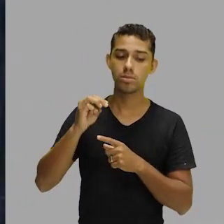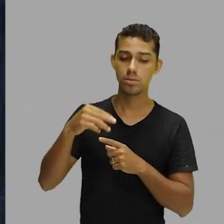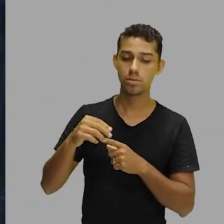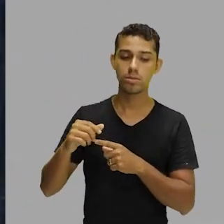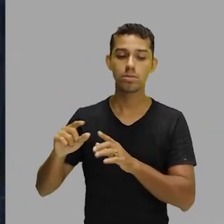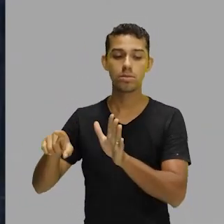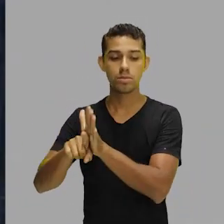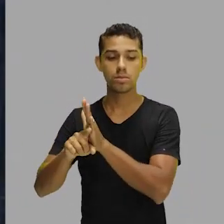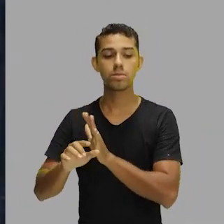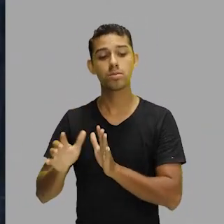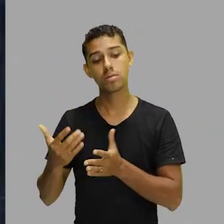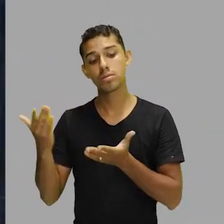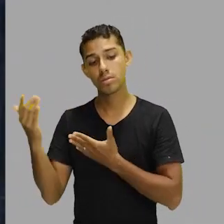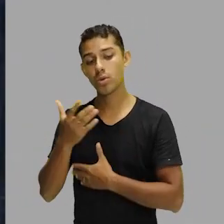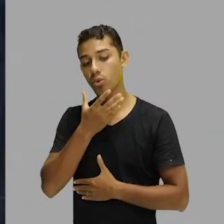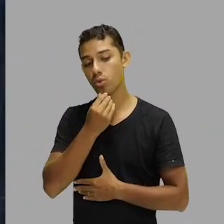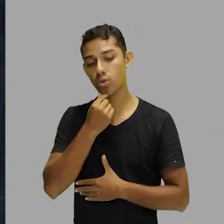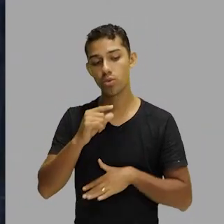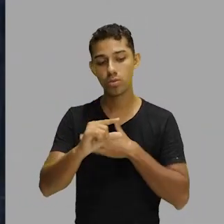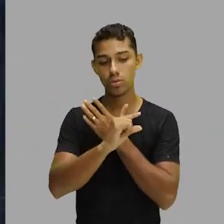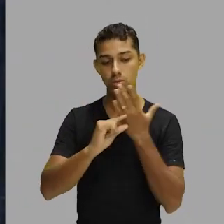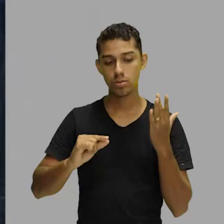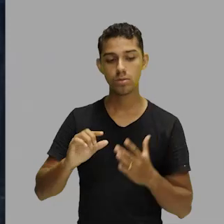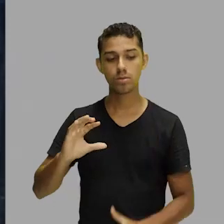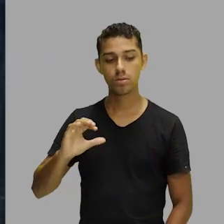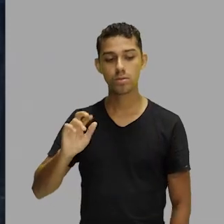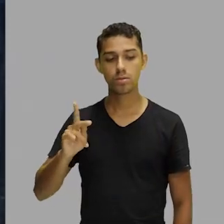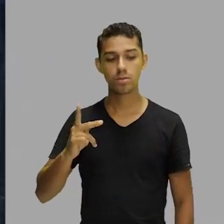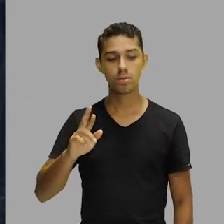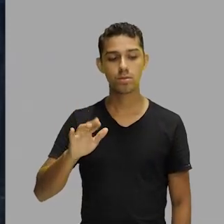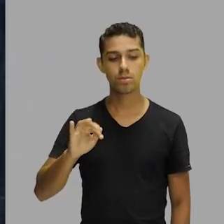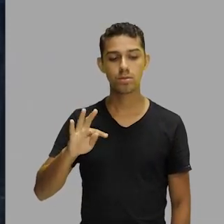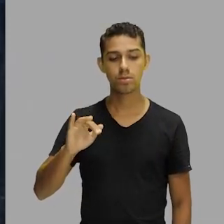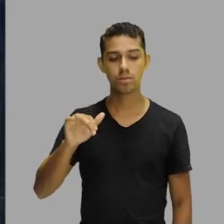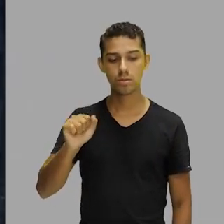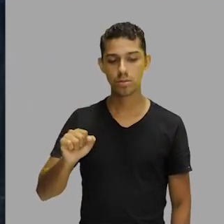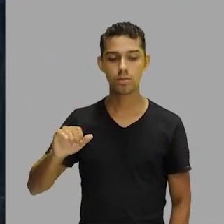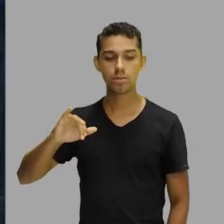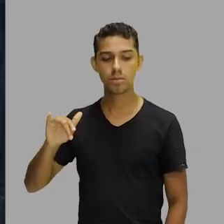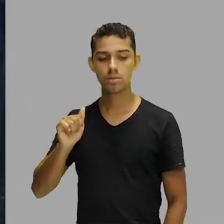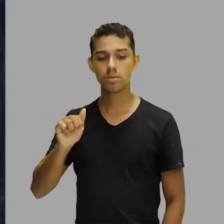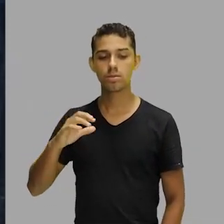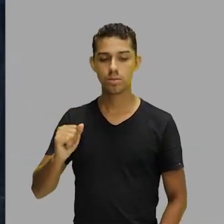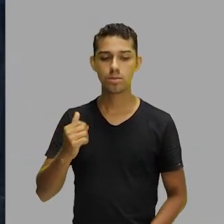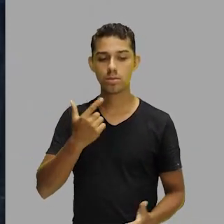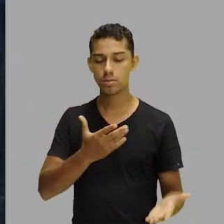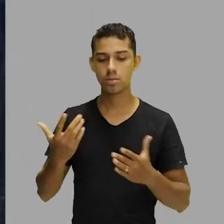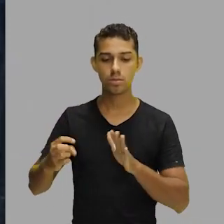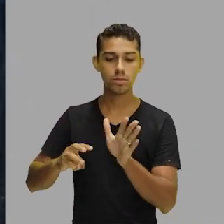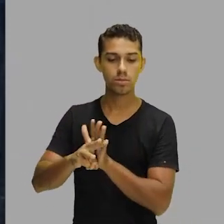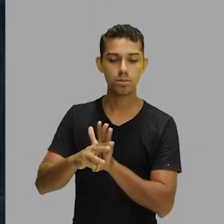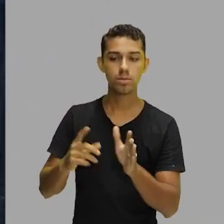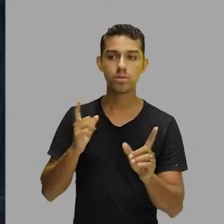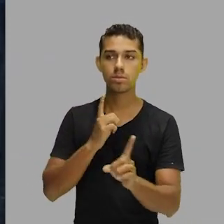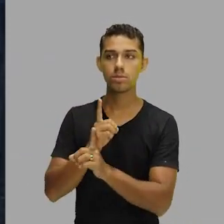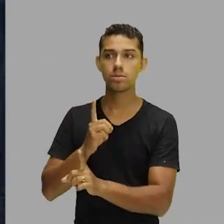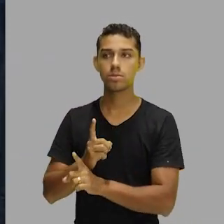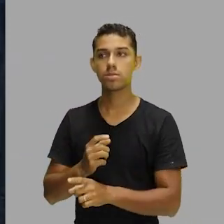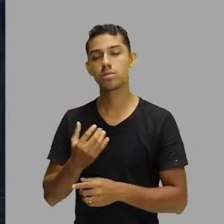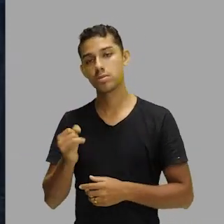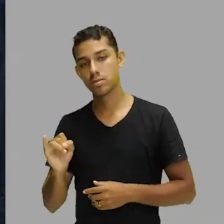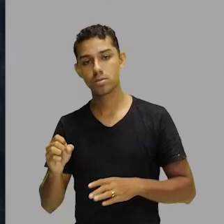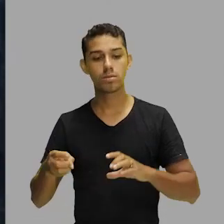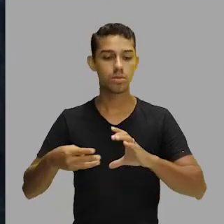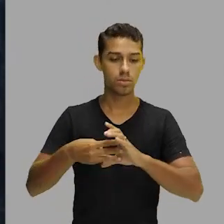ó, Christian Joachim Gram. Em 1884 ele determinou um método que pôde identificar se uma